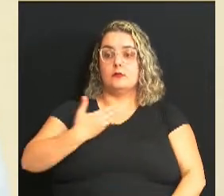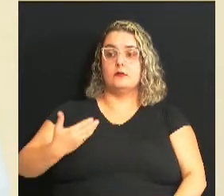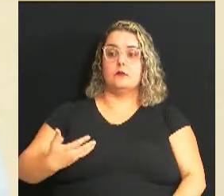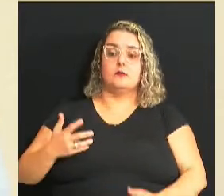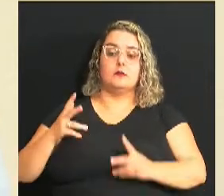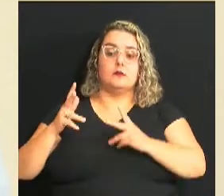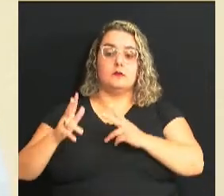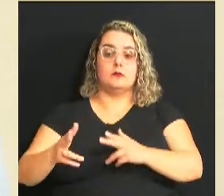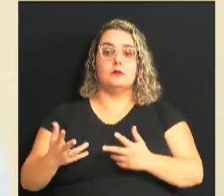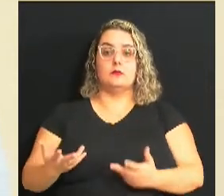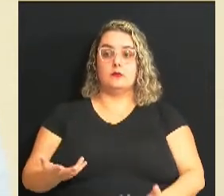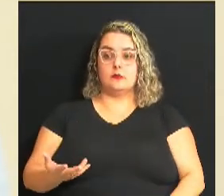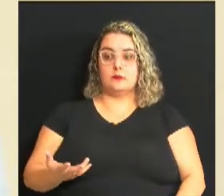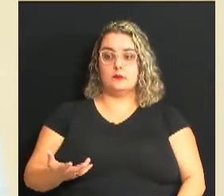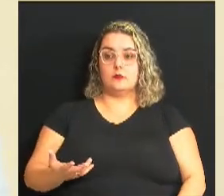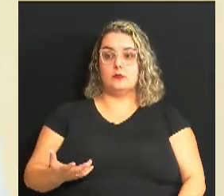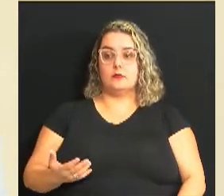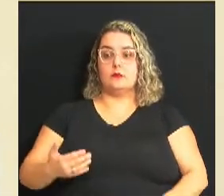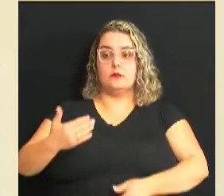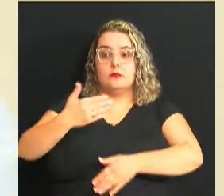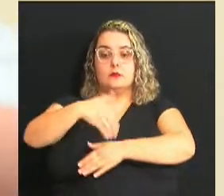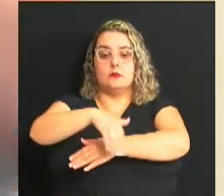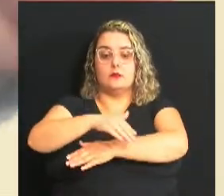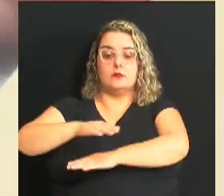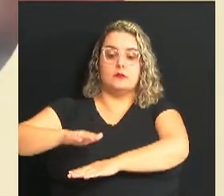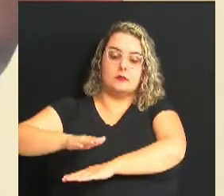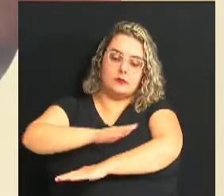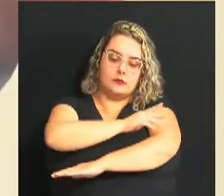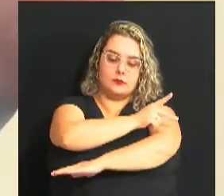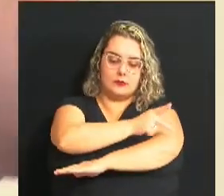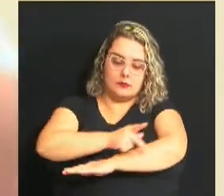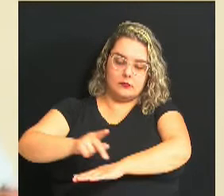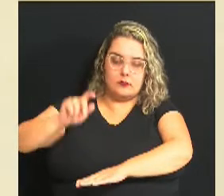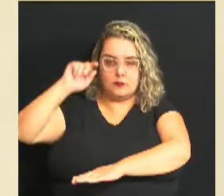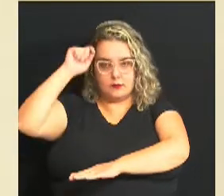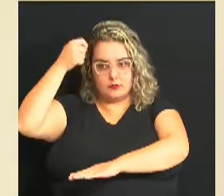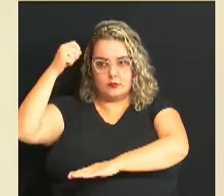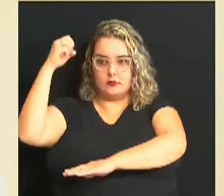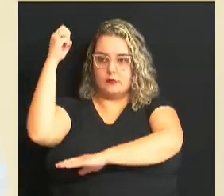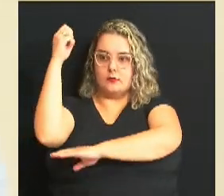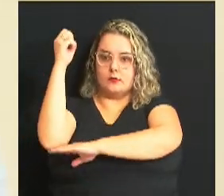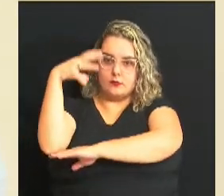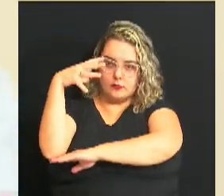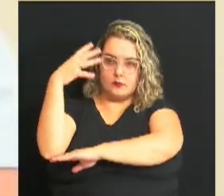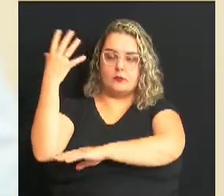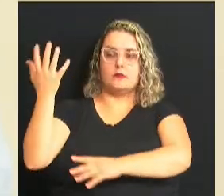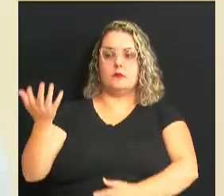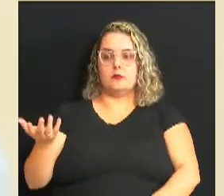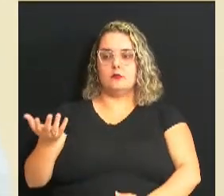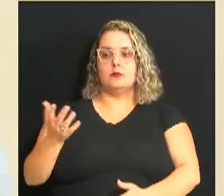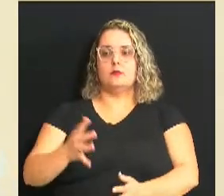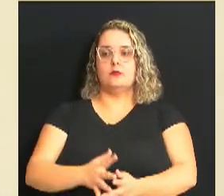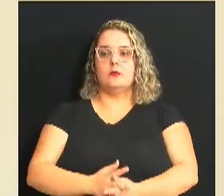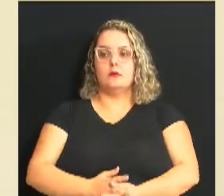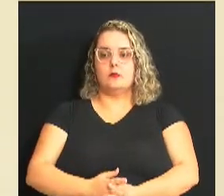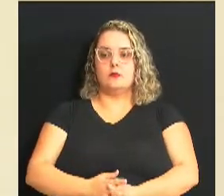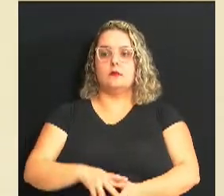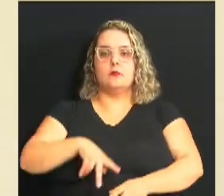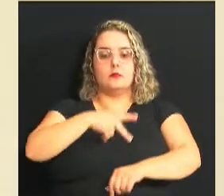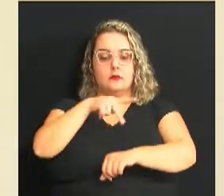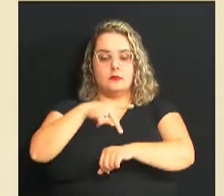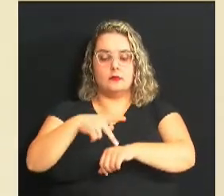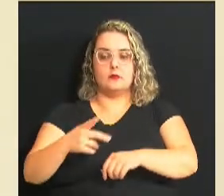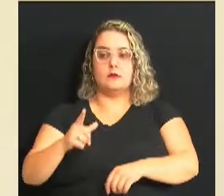que a cidade garante rua asfaltada, poste de iluminação pública, né? Que um país garante um